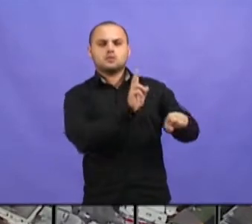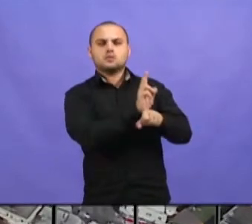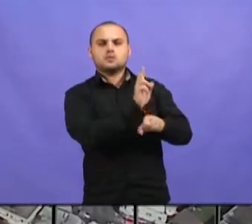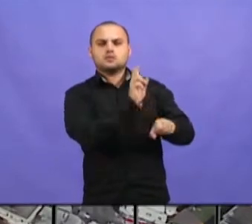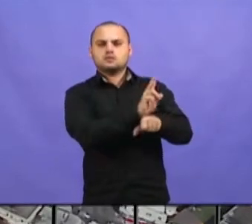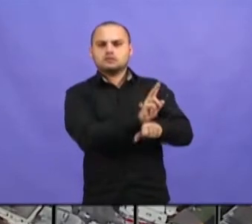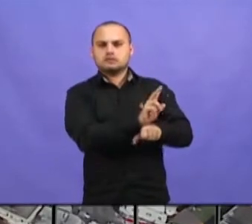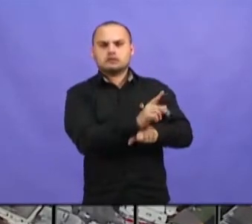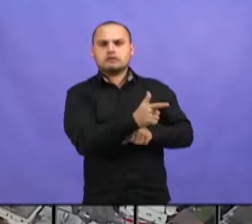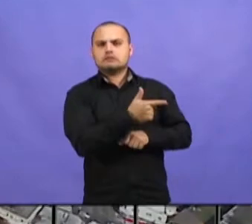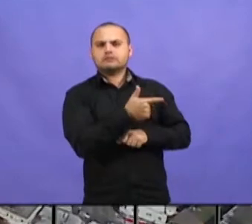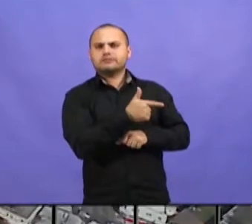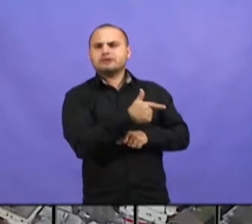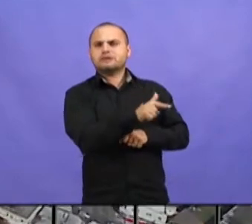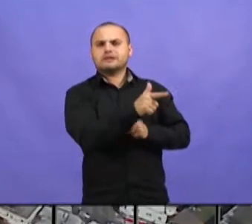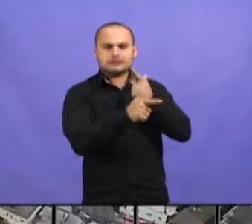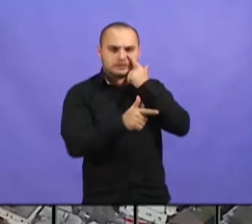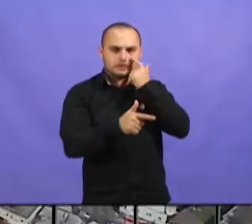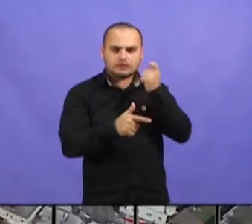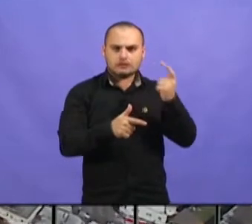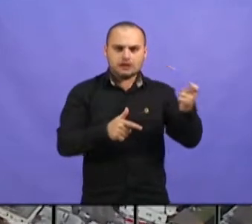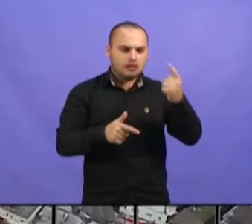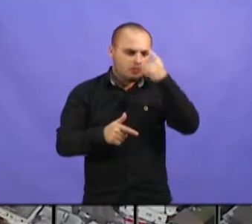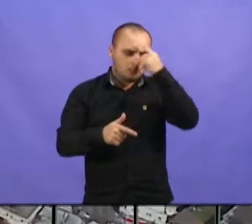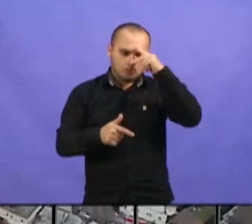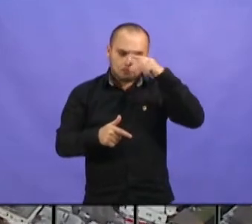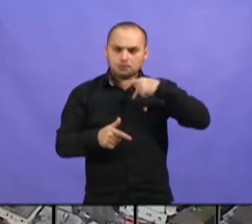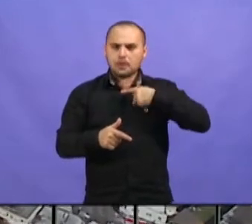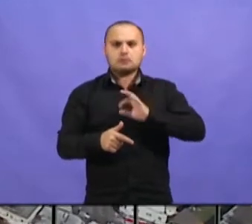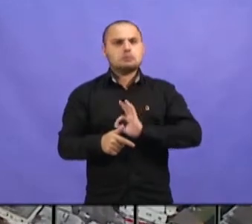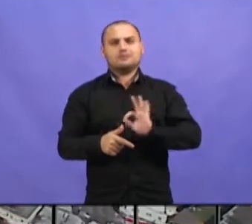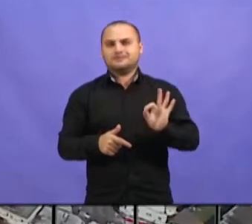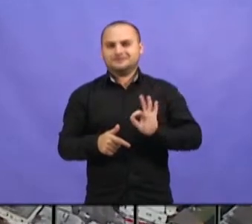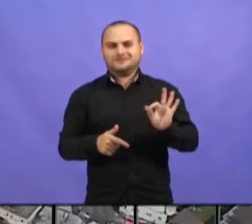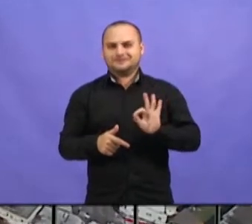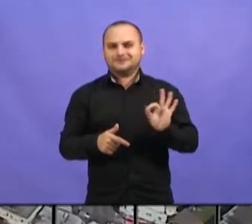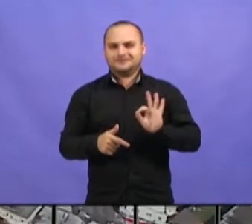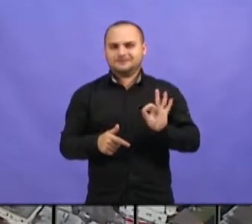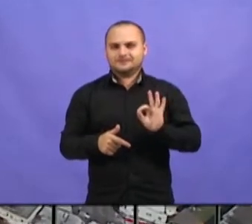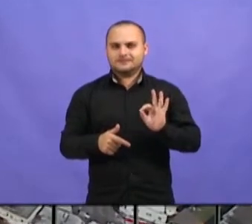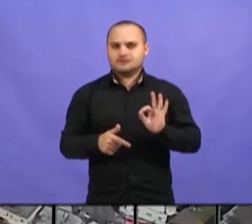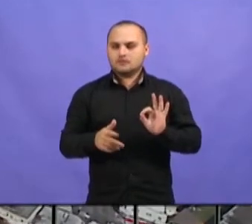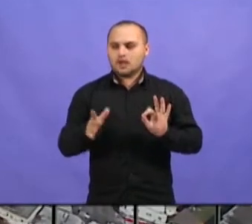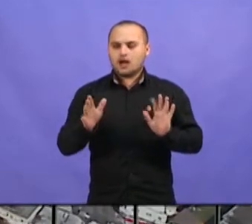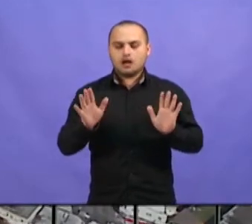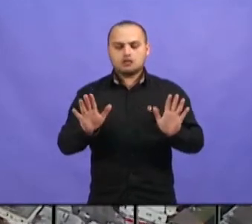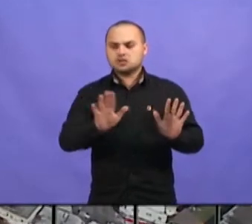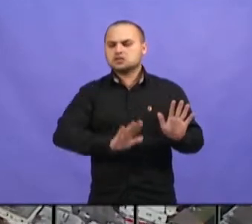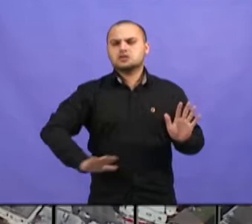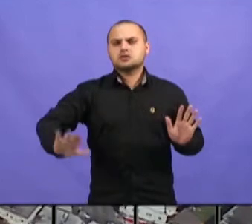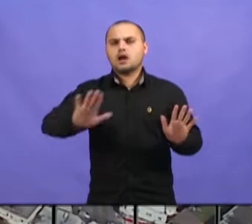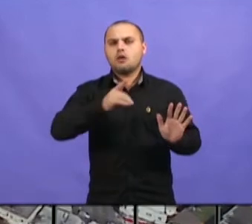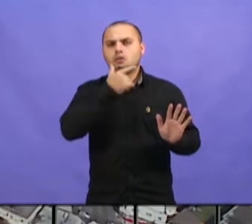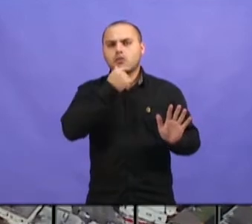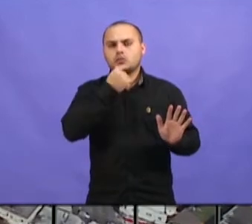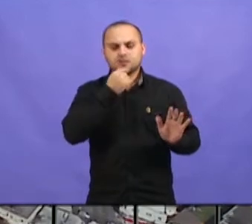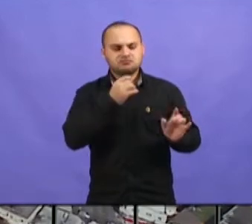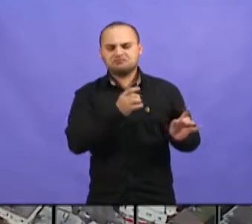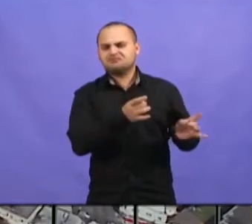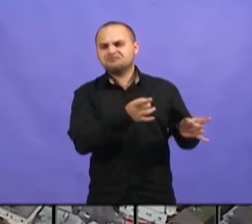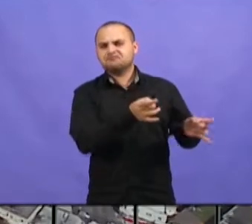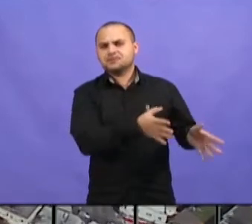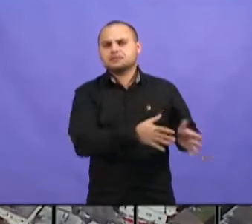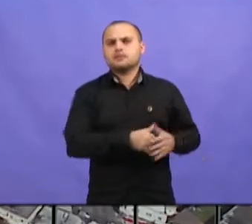um movimento pessoal, né? O homem, em geral, não busca atenção de saúde, né? Ele faz